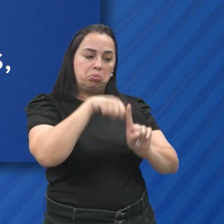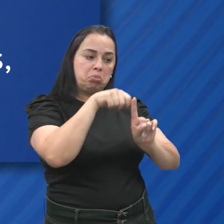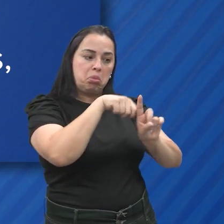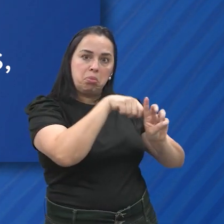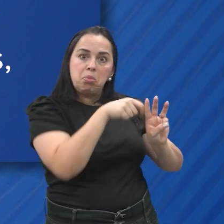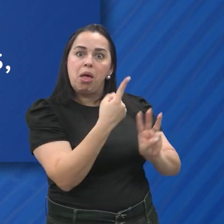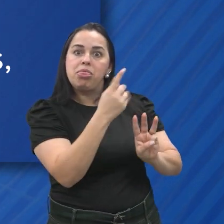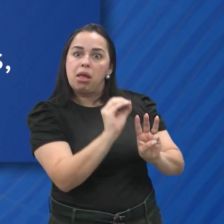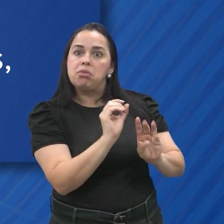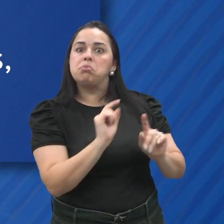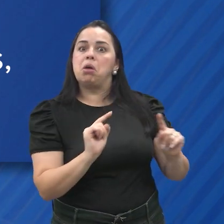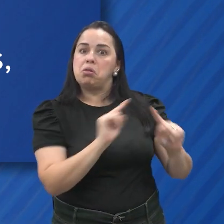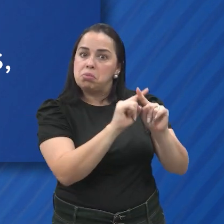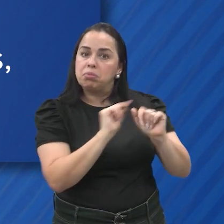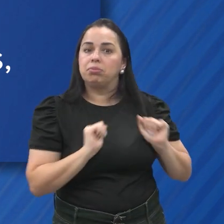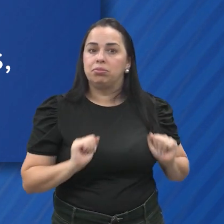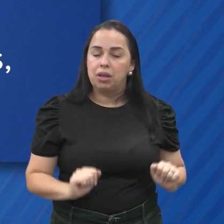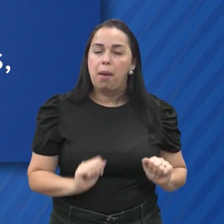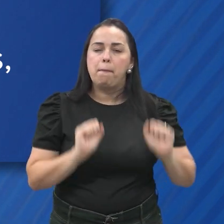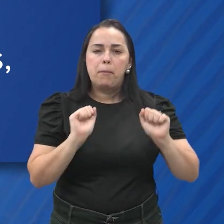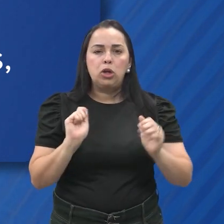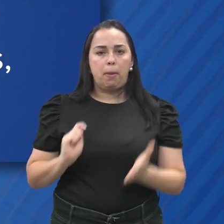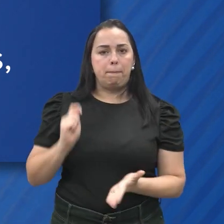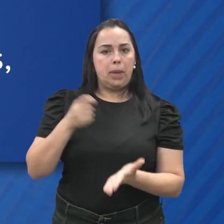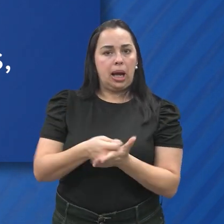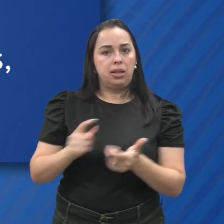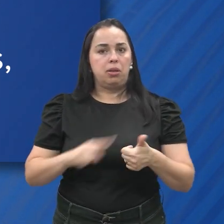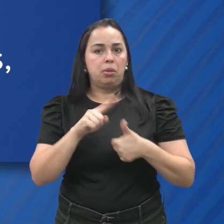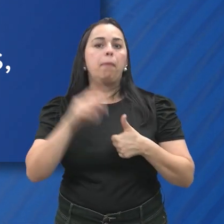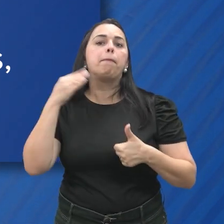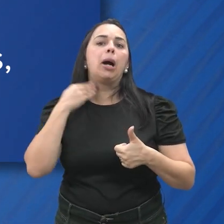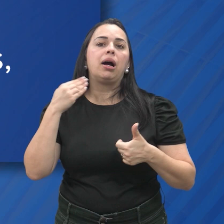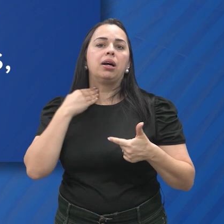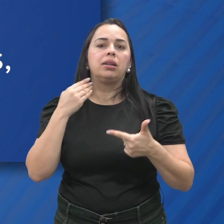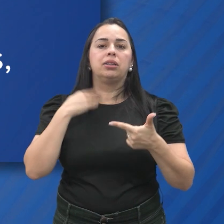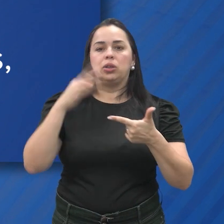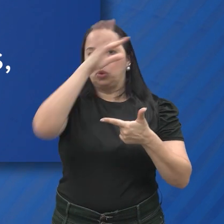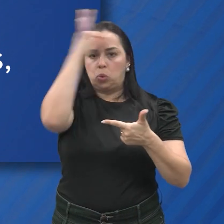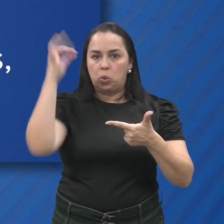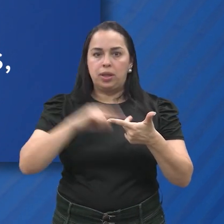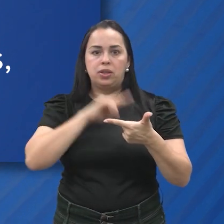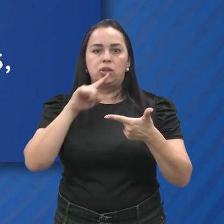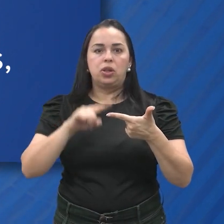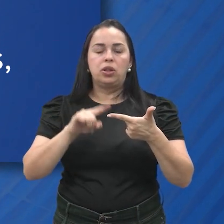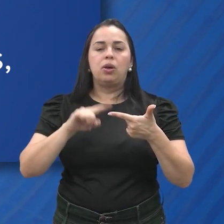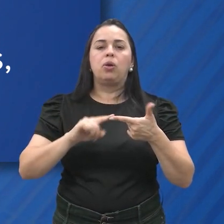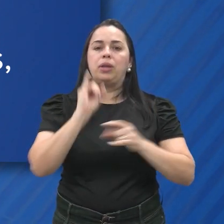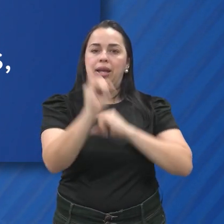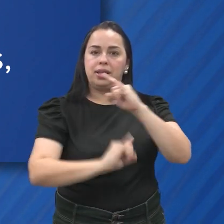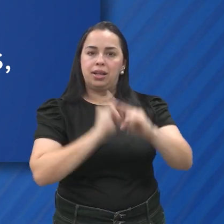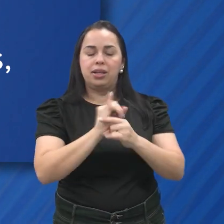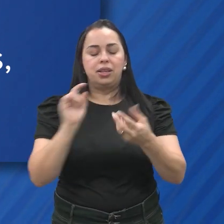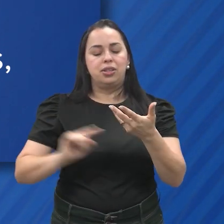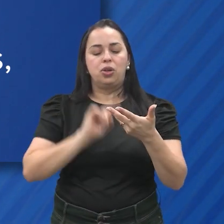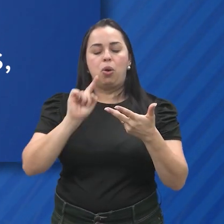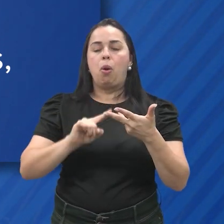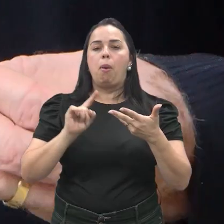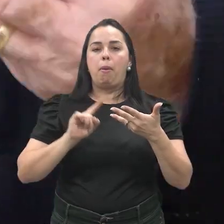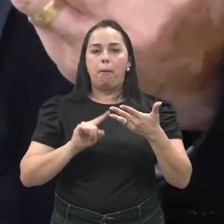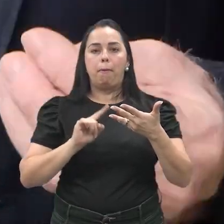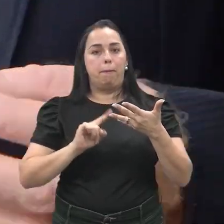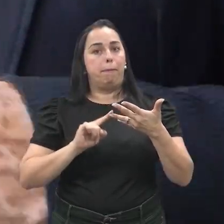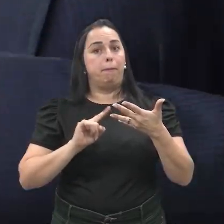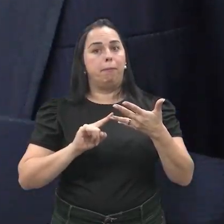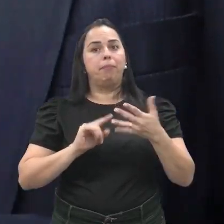ser feito em até 10 vezes. O pagamento pode ser feito em bancos, lotéricas, internet ou Pix.